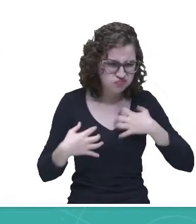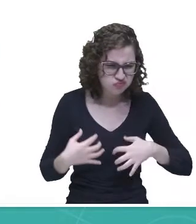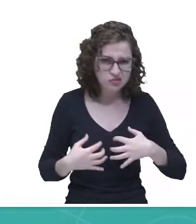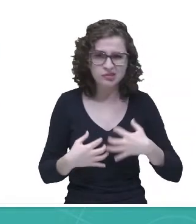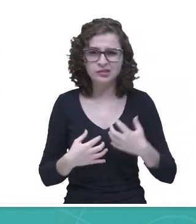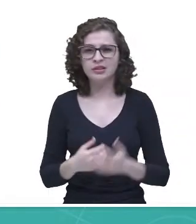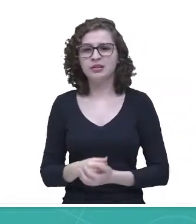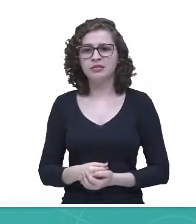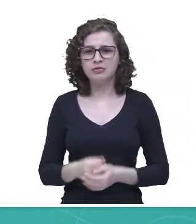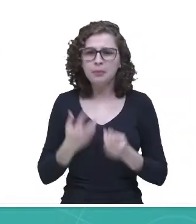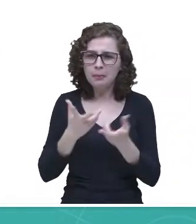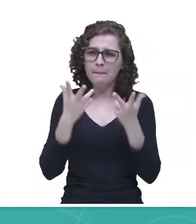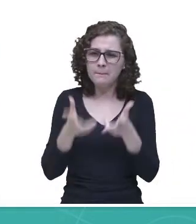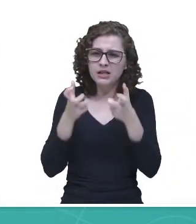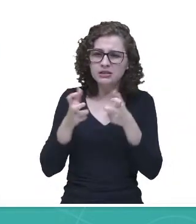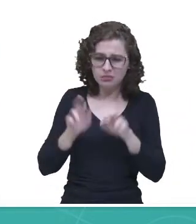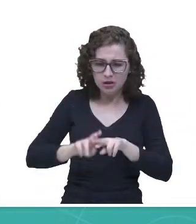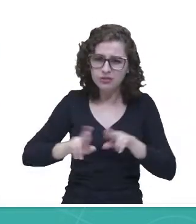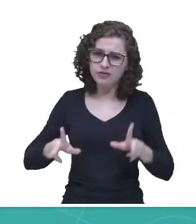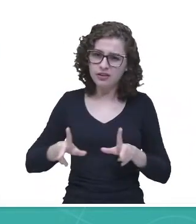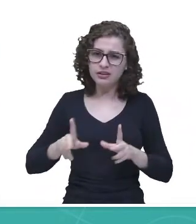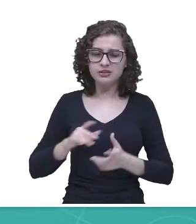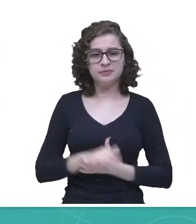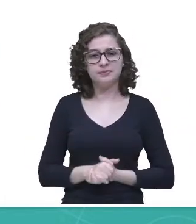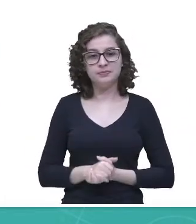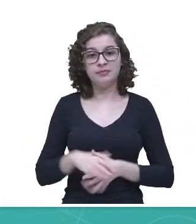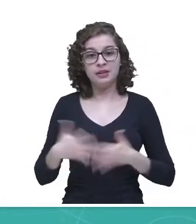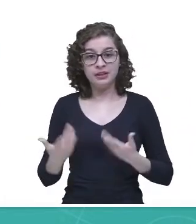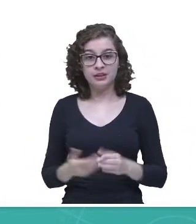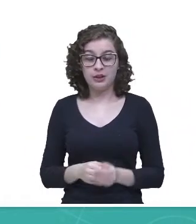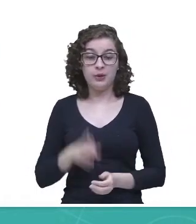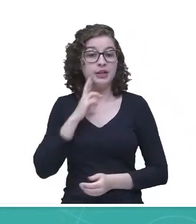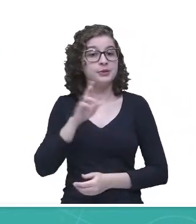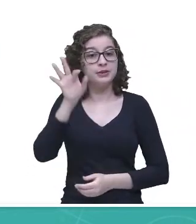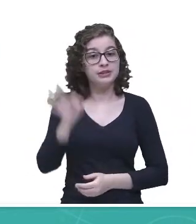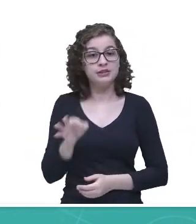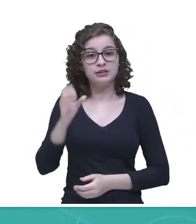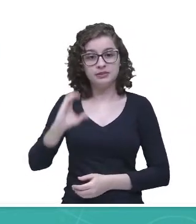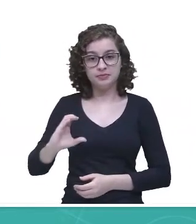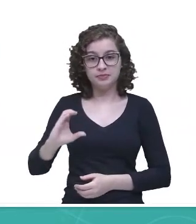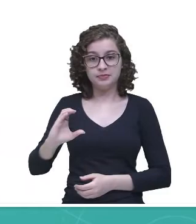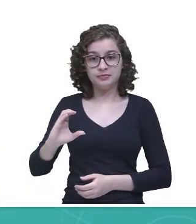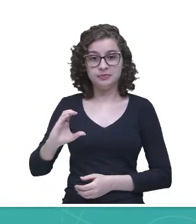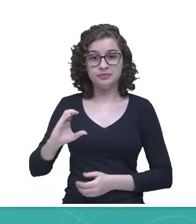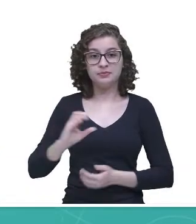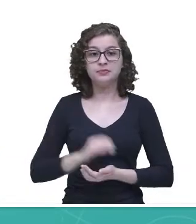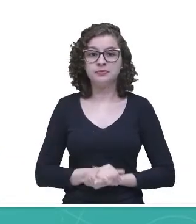está descartada. Nossa resposta, então, é a D. Vamos ver o comentário?